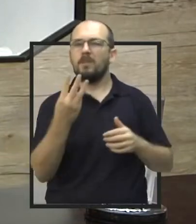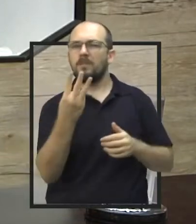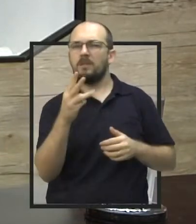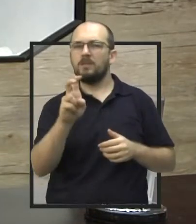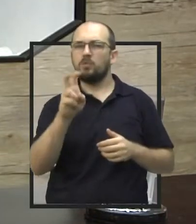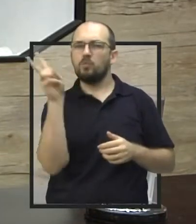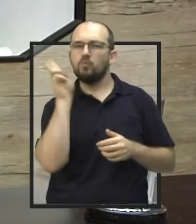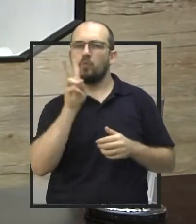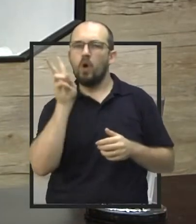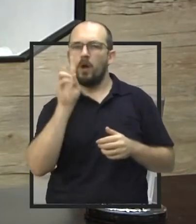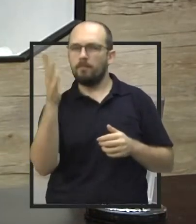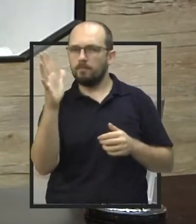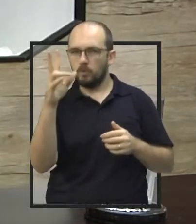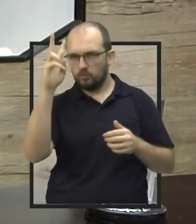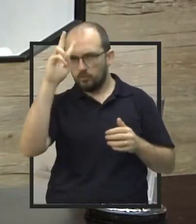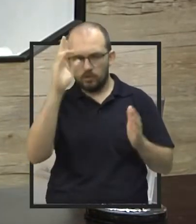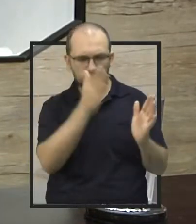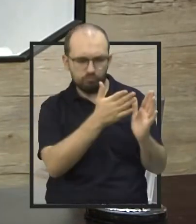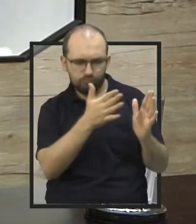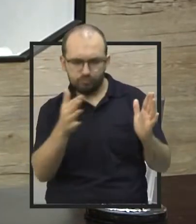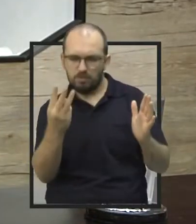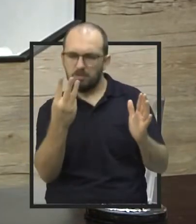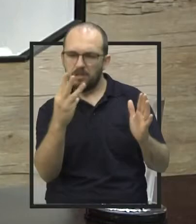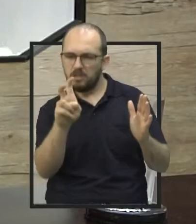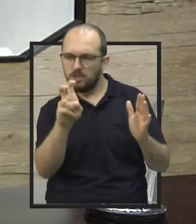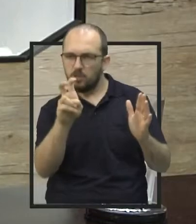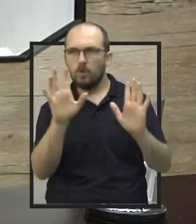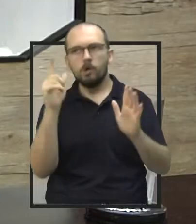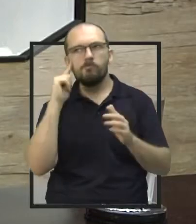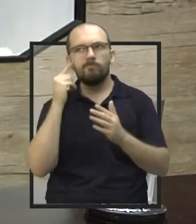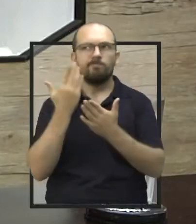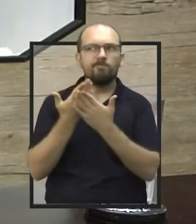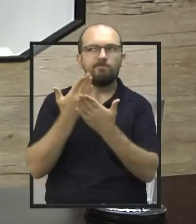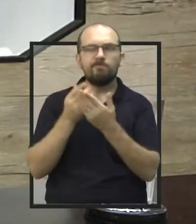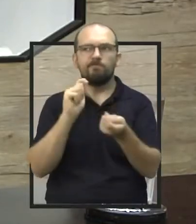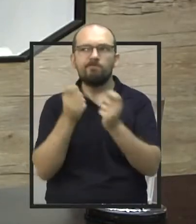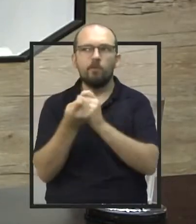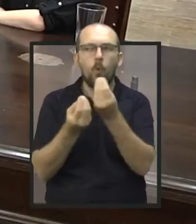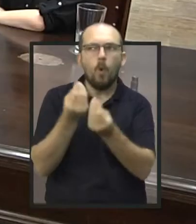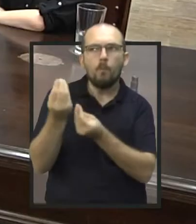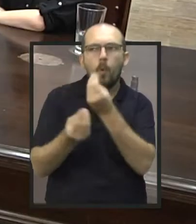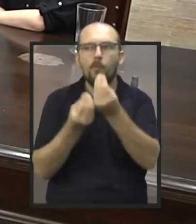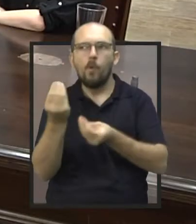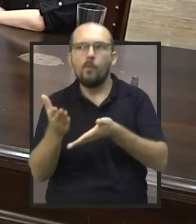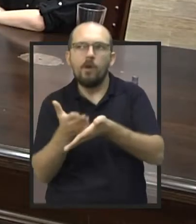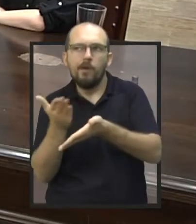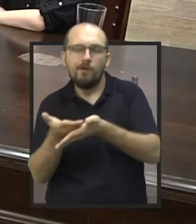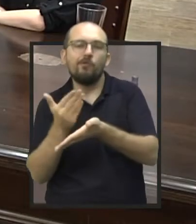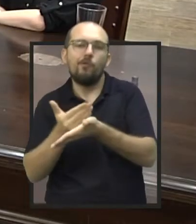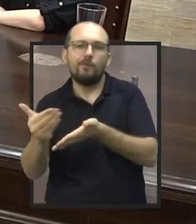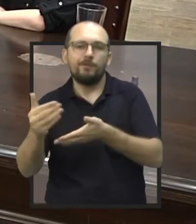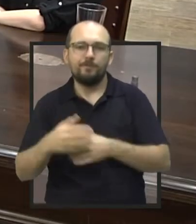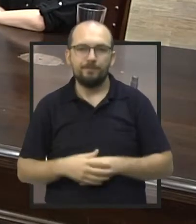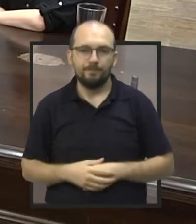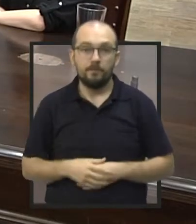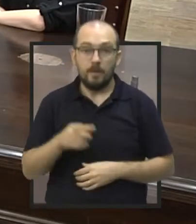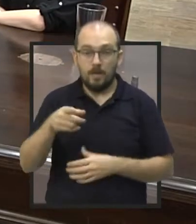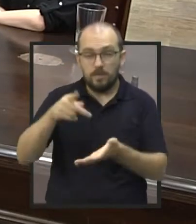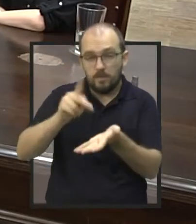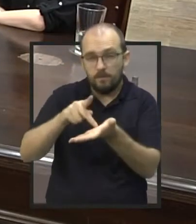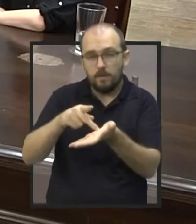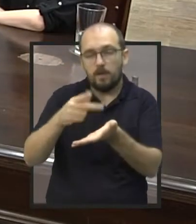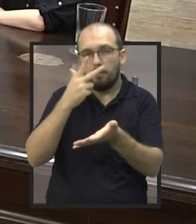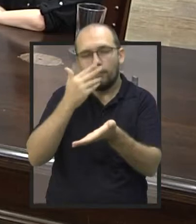exatamente sobre isso, exatamente do jeito que você falou. Isso acaba dando voz às outras pessoas, porque nem sempre todo mundo sabe escrever, né, sabe